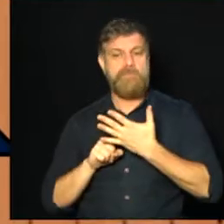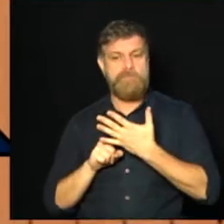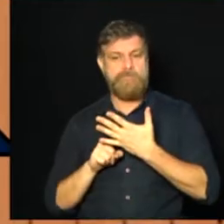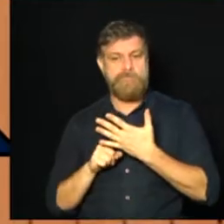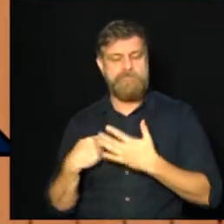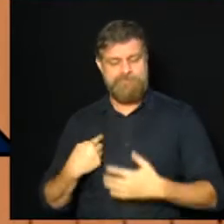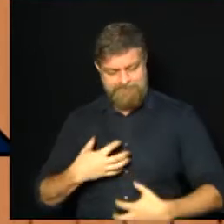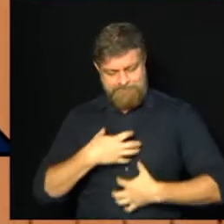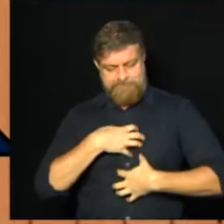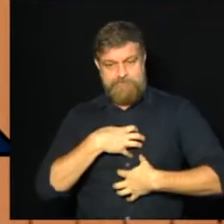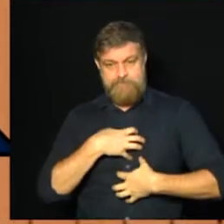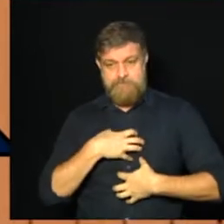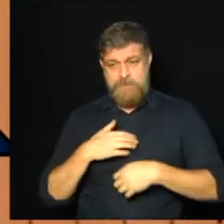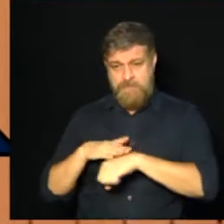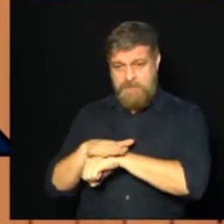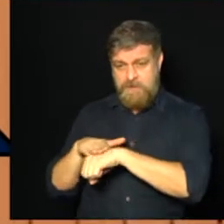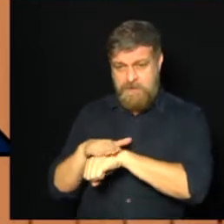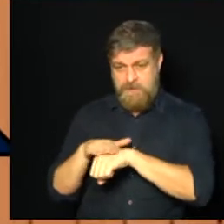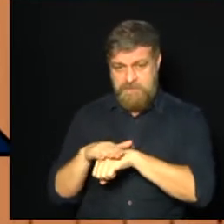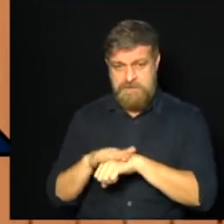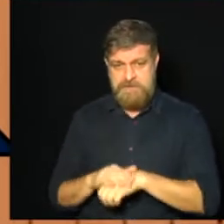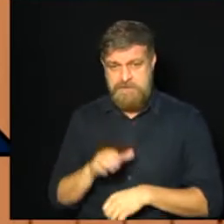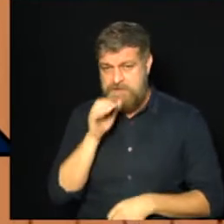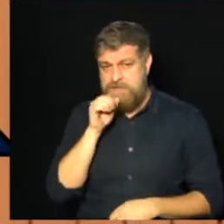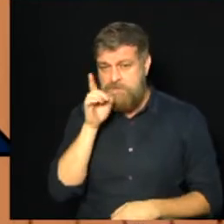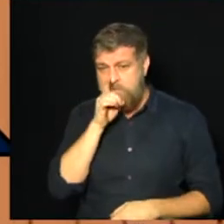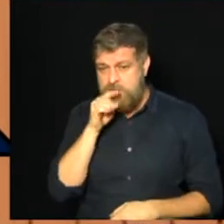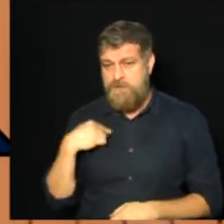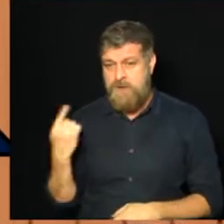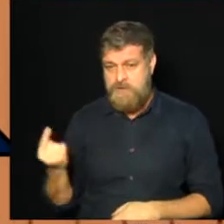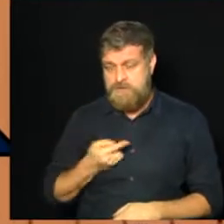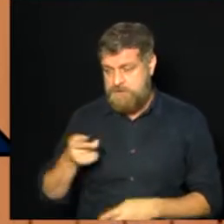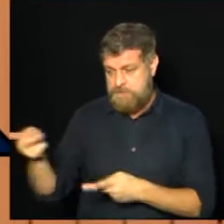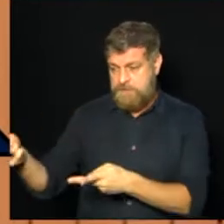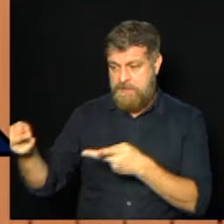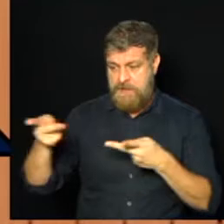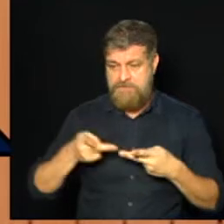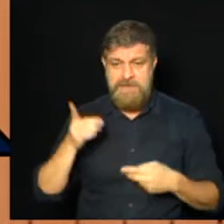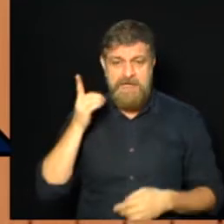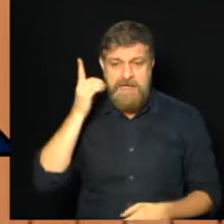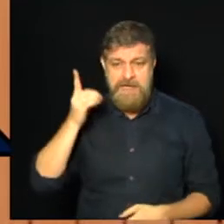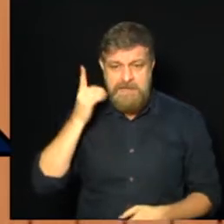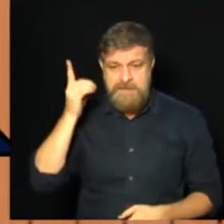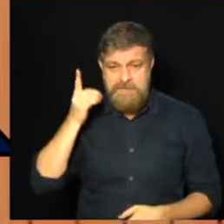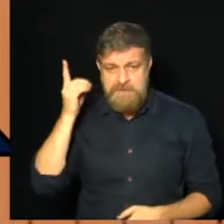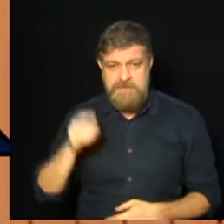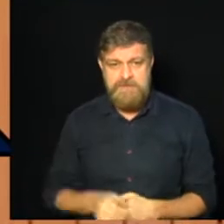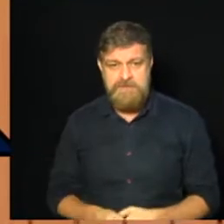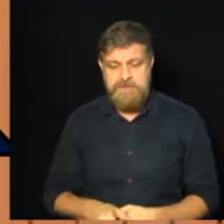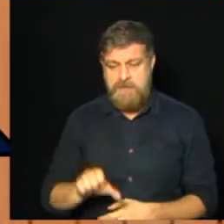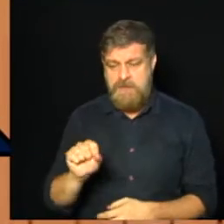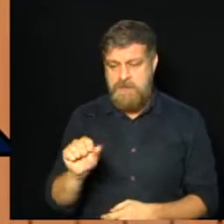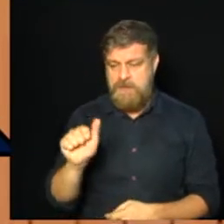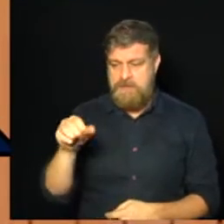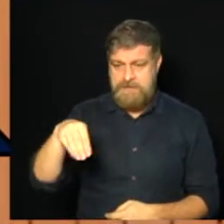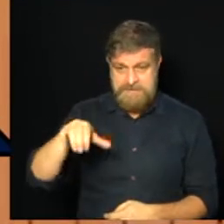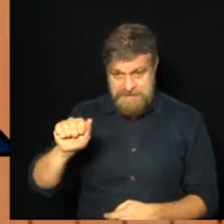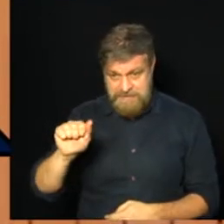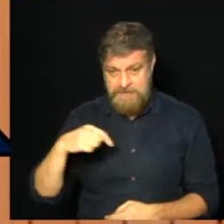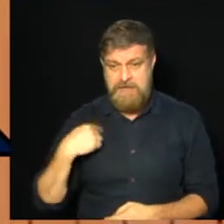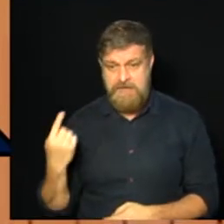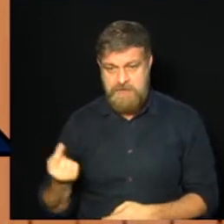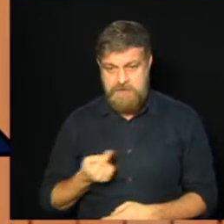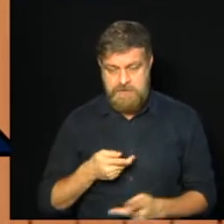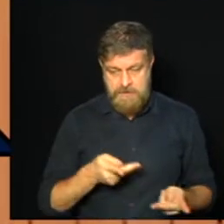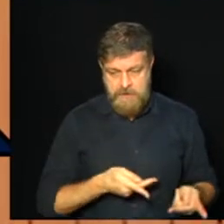eu estava com o doutor Sérgio no final de semana, que nós tivemos aqui, a gente teve a visita da deputada Sâmia Bonfim, e nós fomos